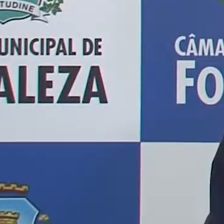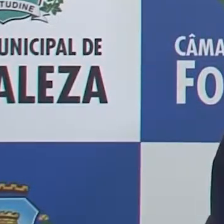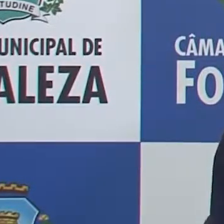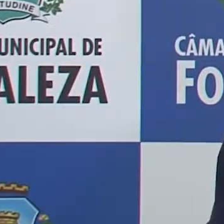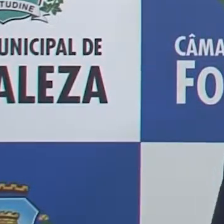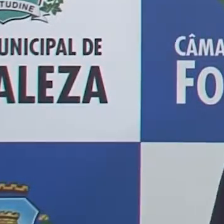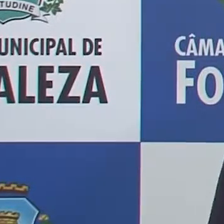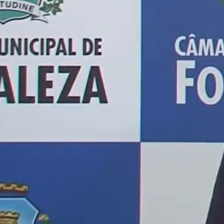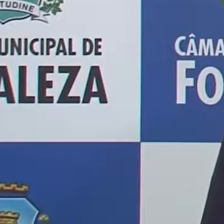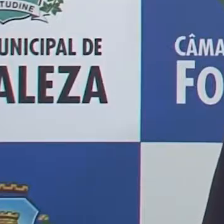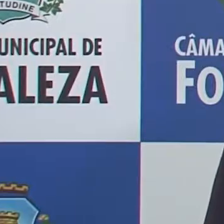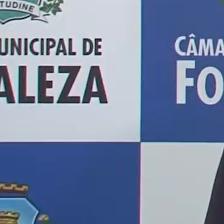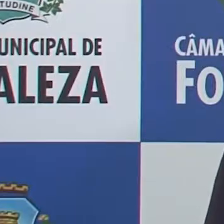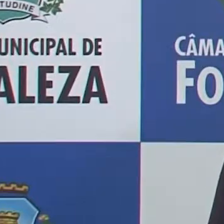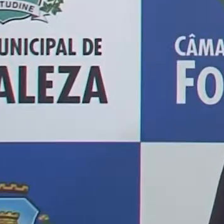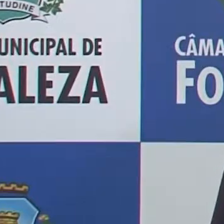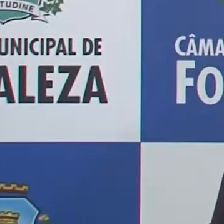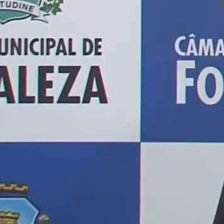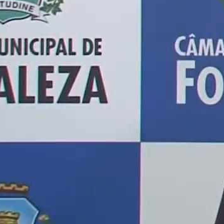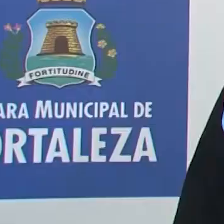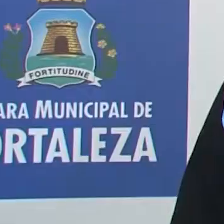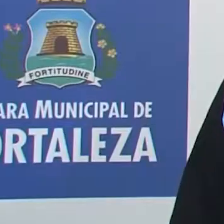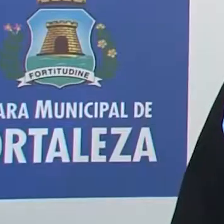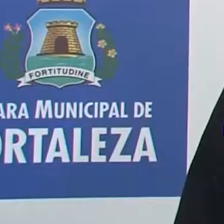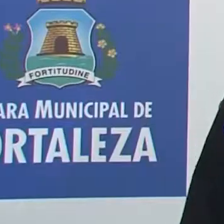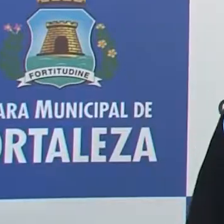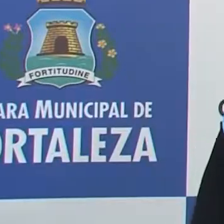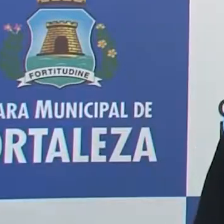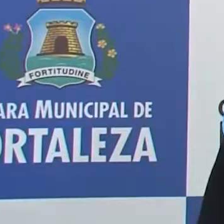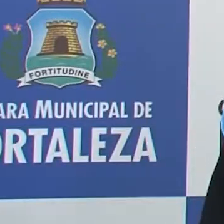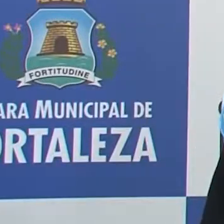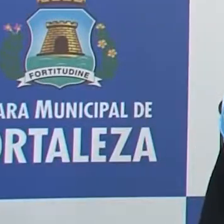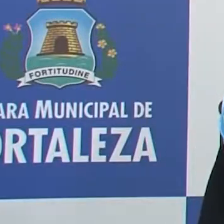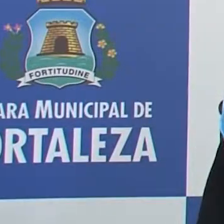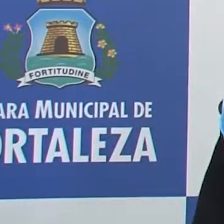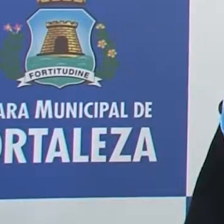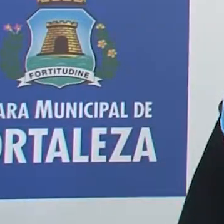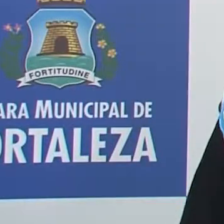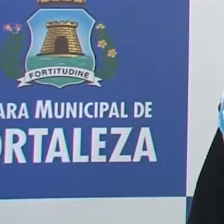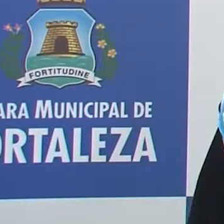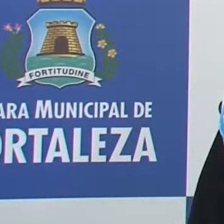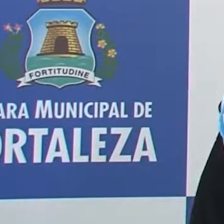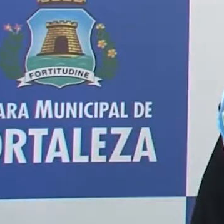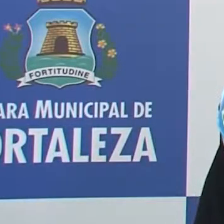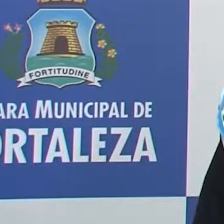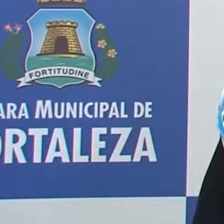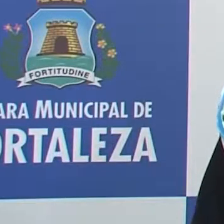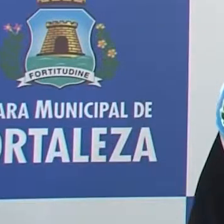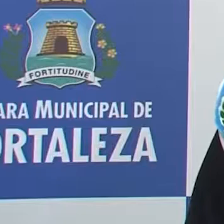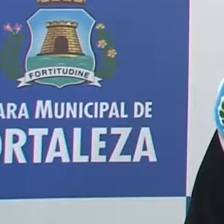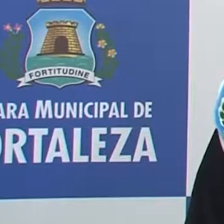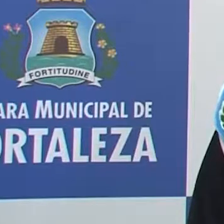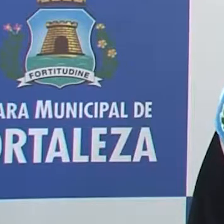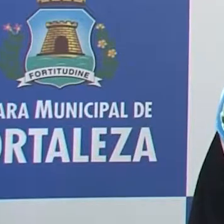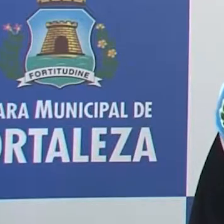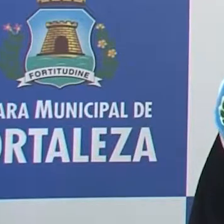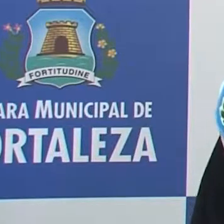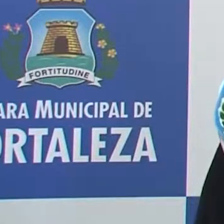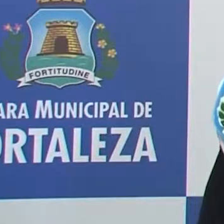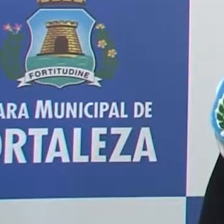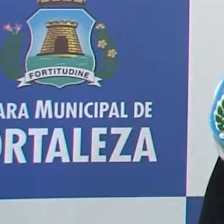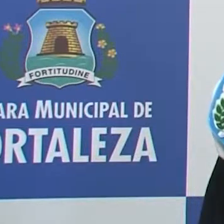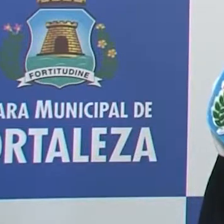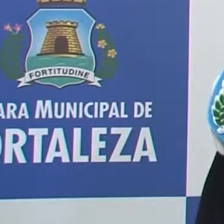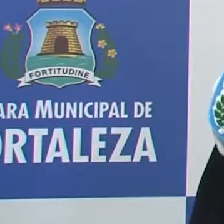para conseguirem obter a sua aposentadoria. É importante que a Câmara debata isso porque isso impacta diretamente a população